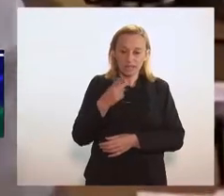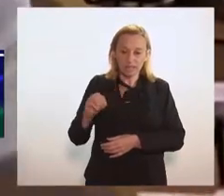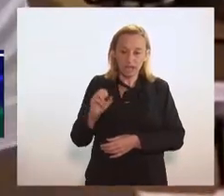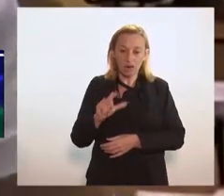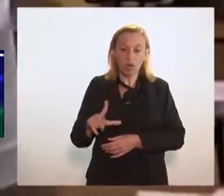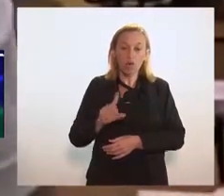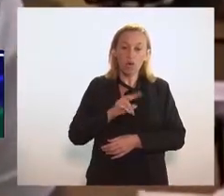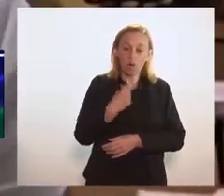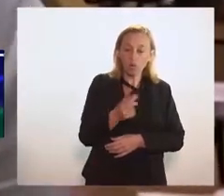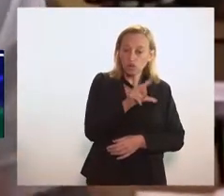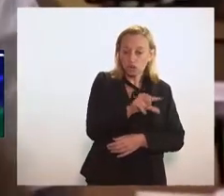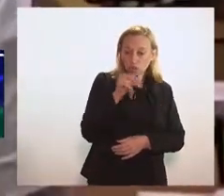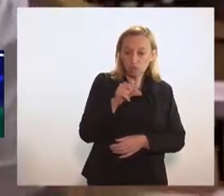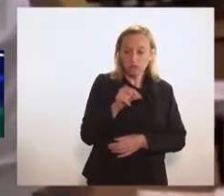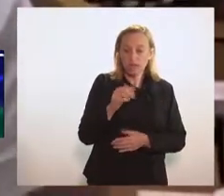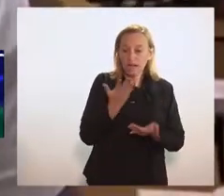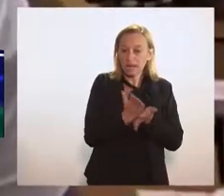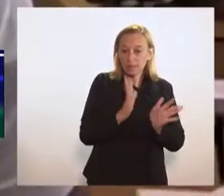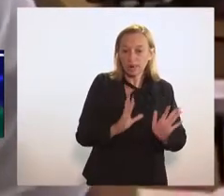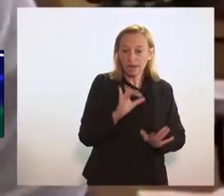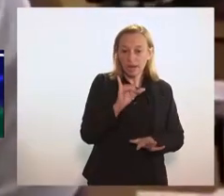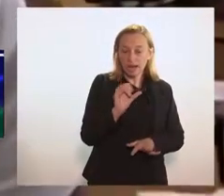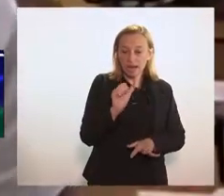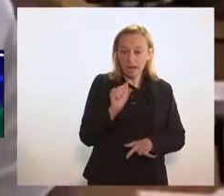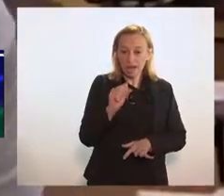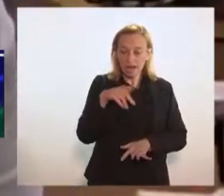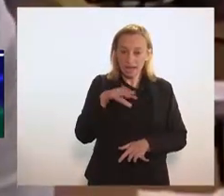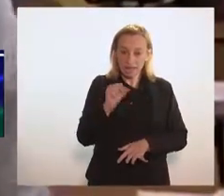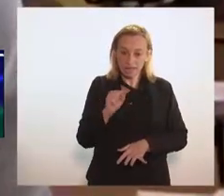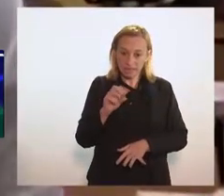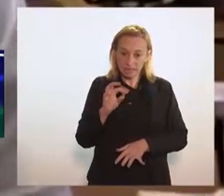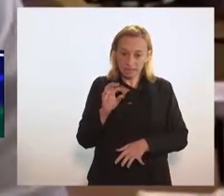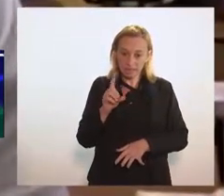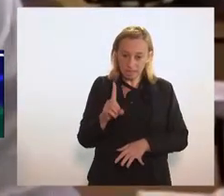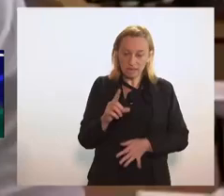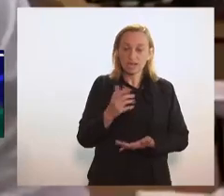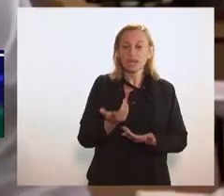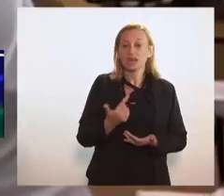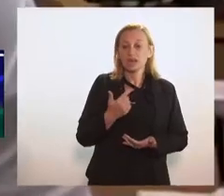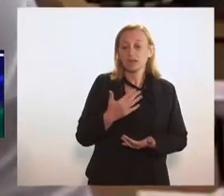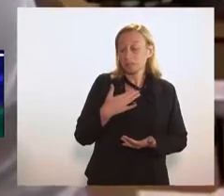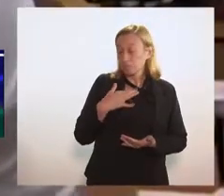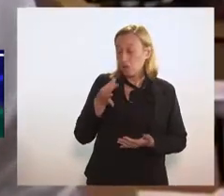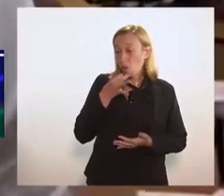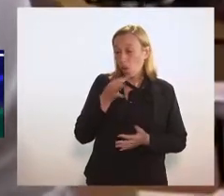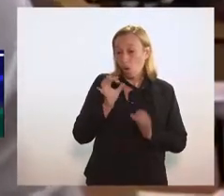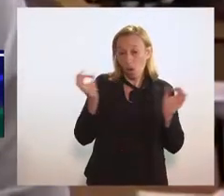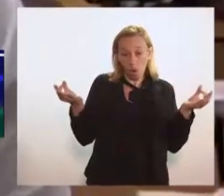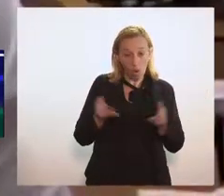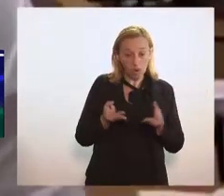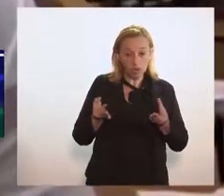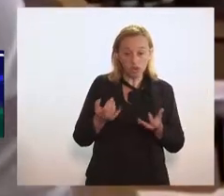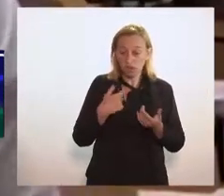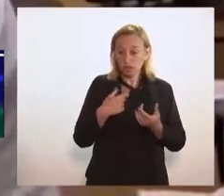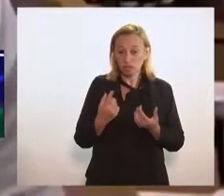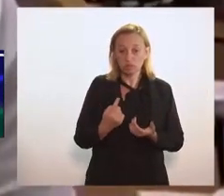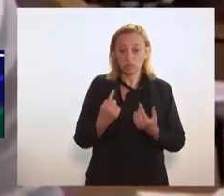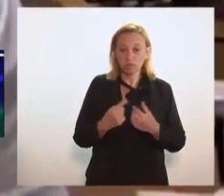opção, acabar com a ST, que na minha opinião, para mim está ótimo, eu que sou um combatente,